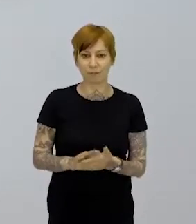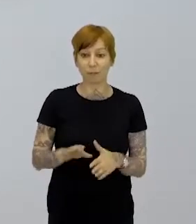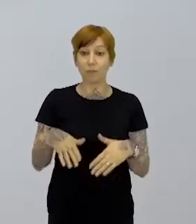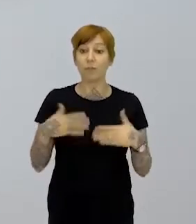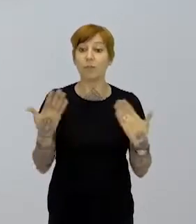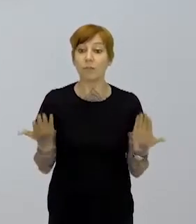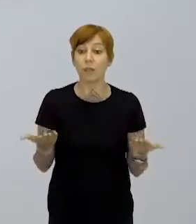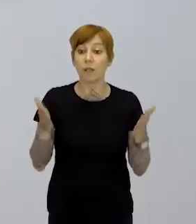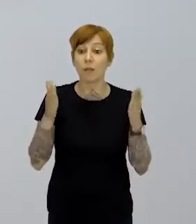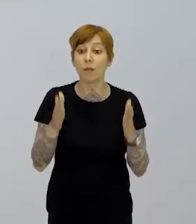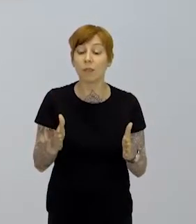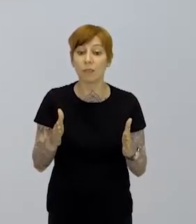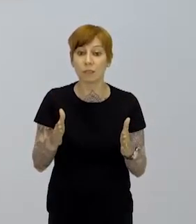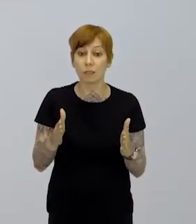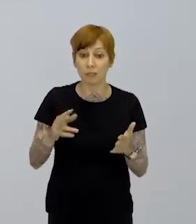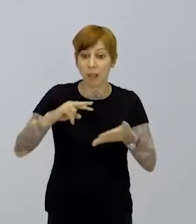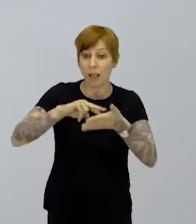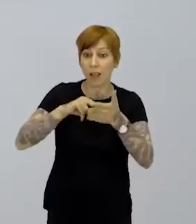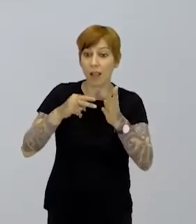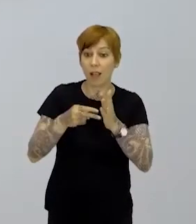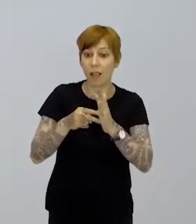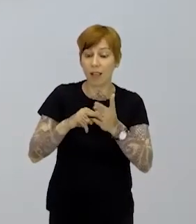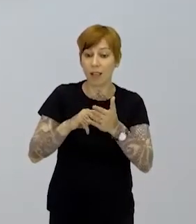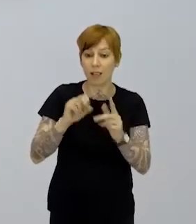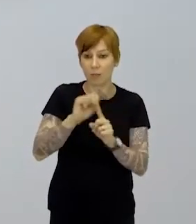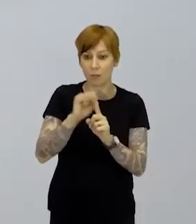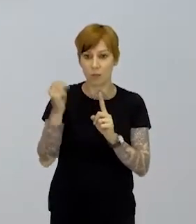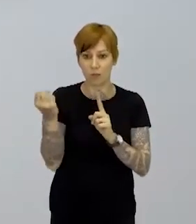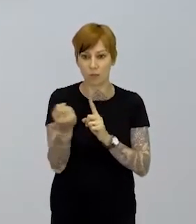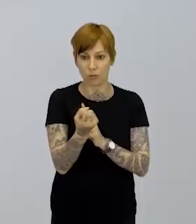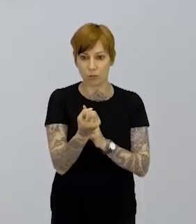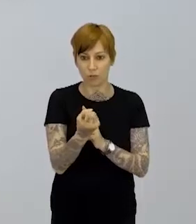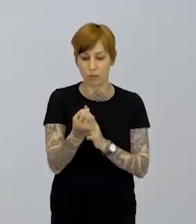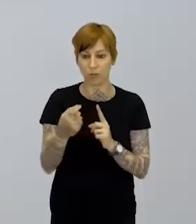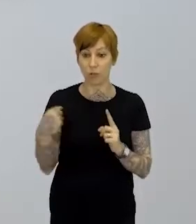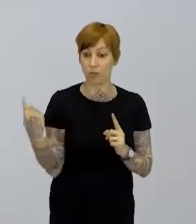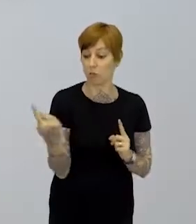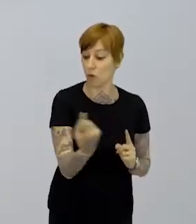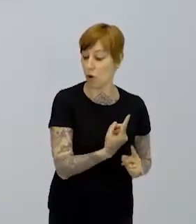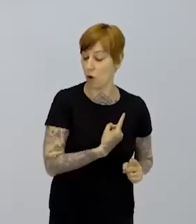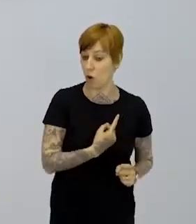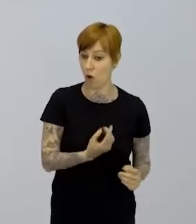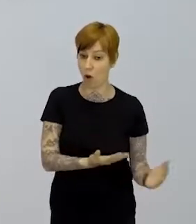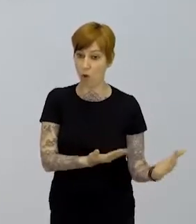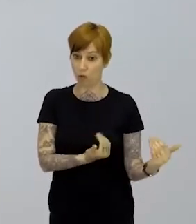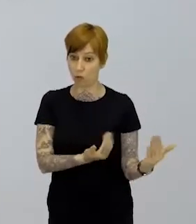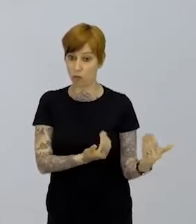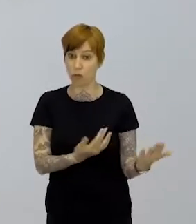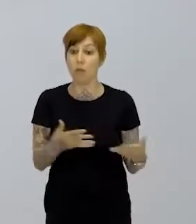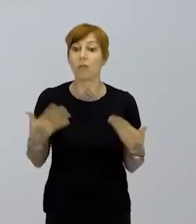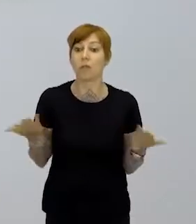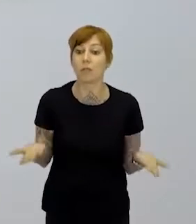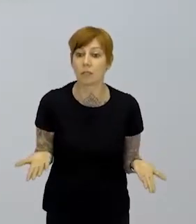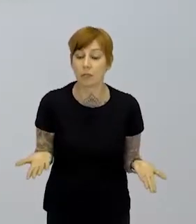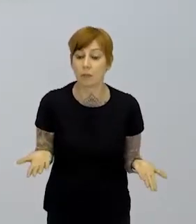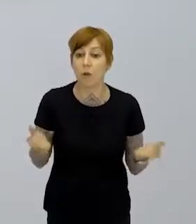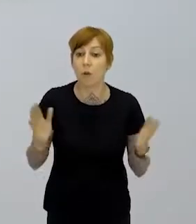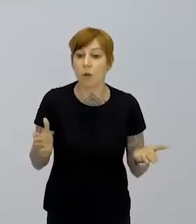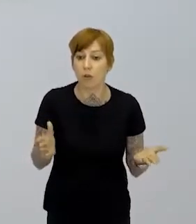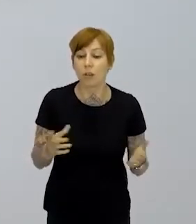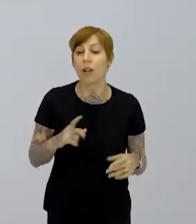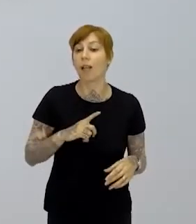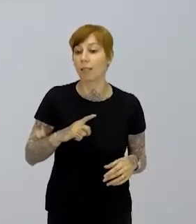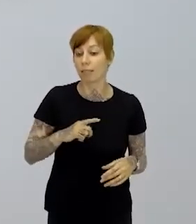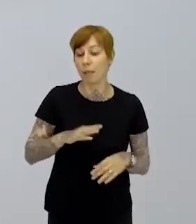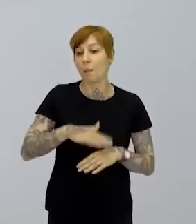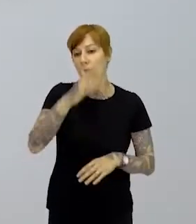dessa relação com a sociedade nós estamos. Nós temos um costume, né? Nós temos muito mais pessoas com piercing, nós temos muito mais pessoas